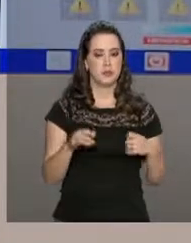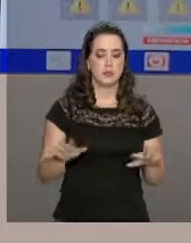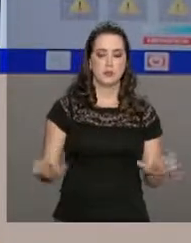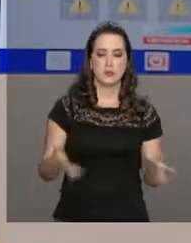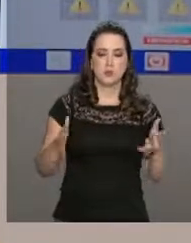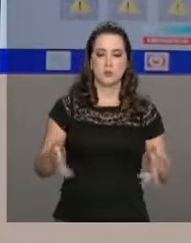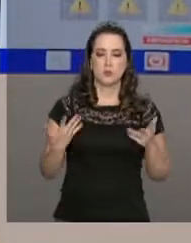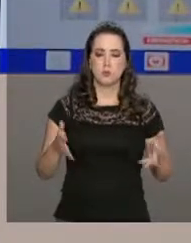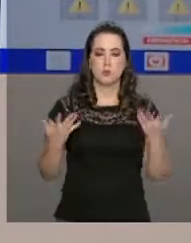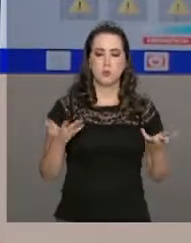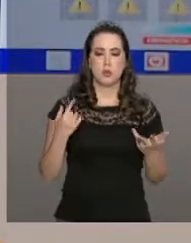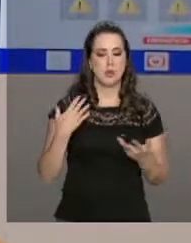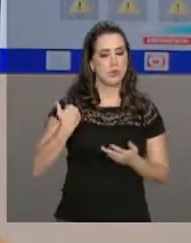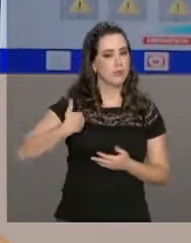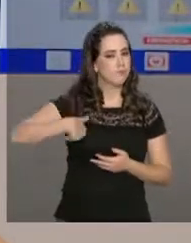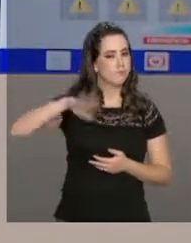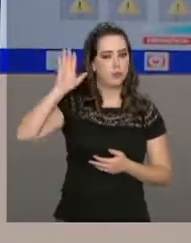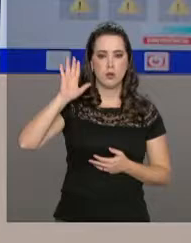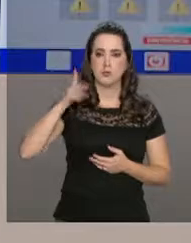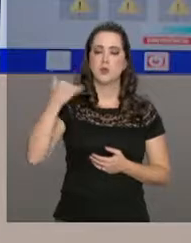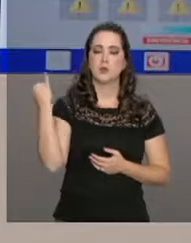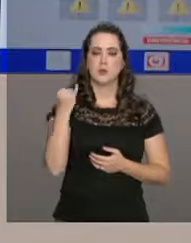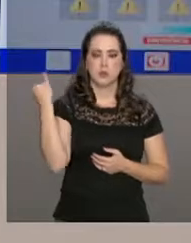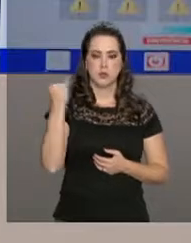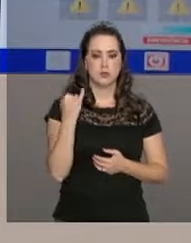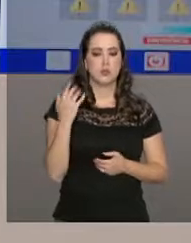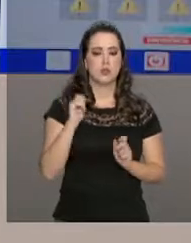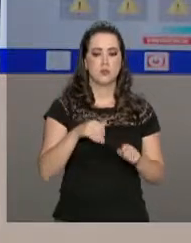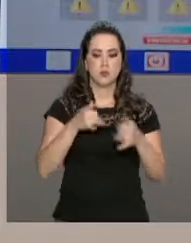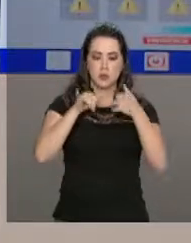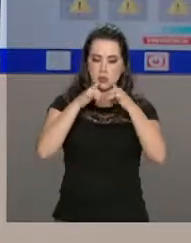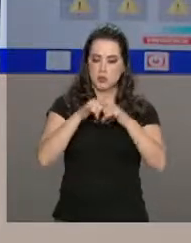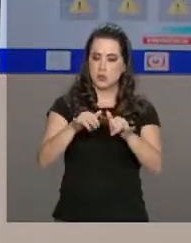produção muito robusta, muito